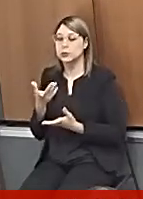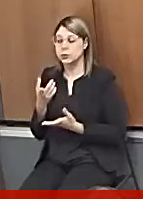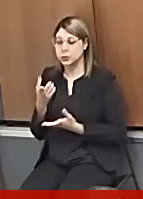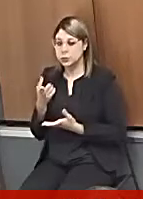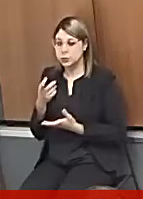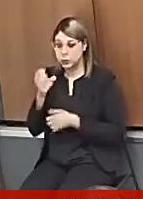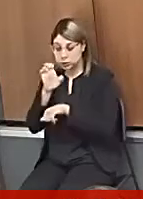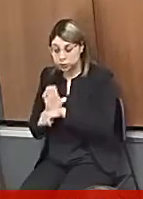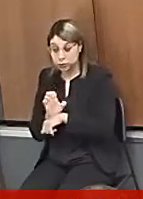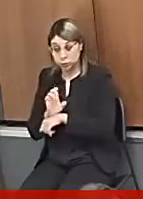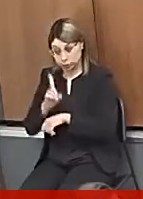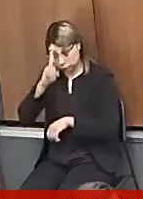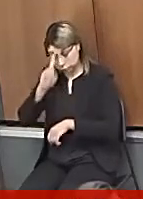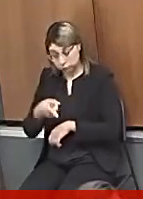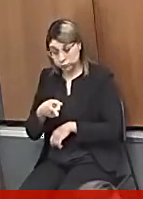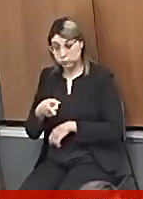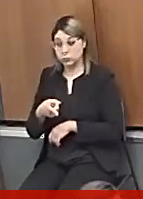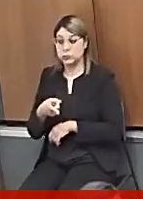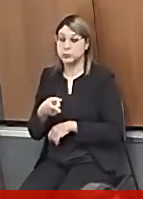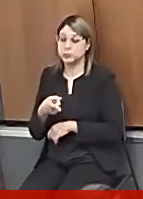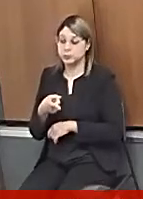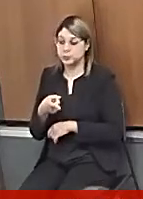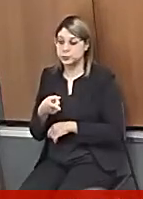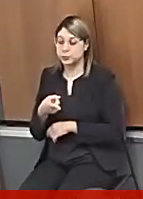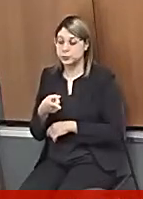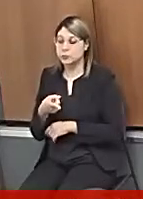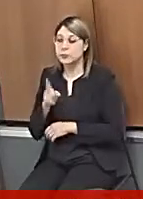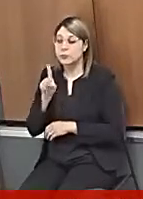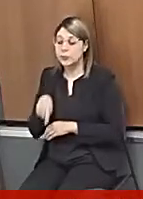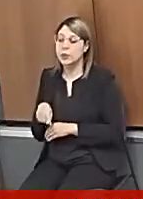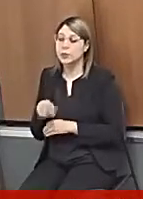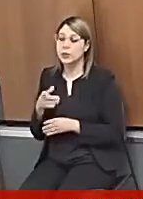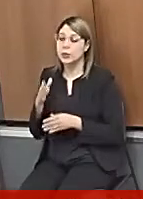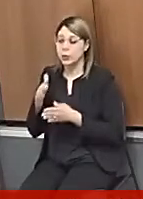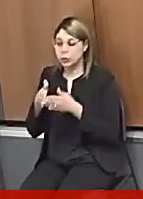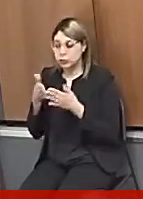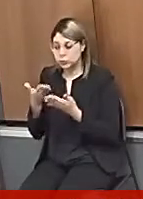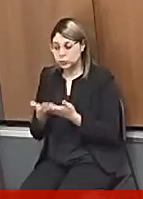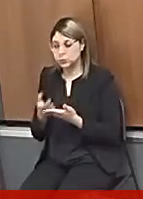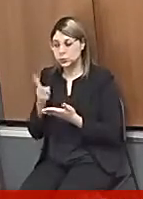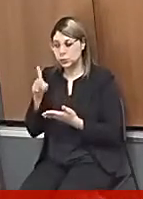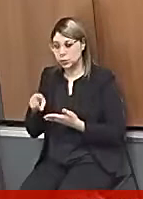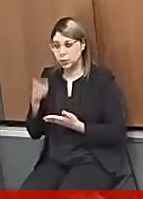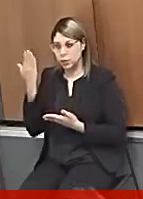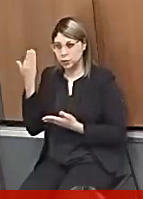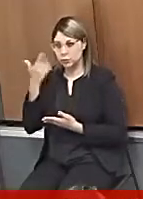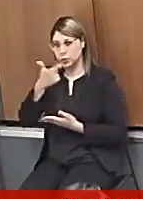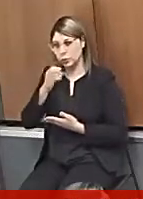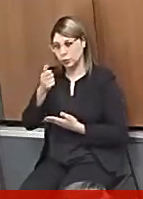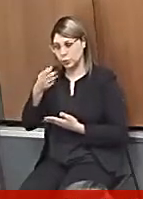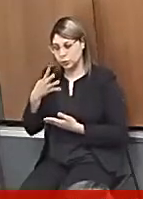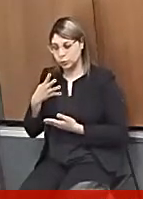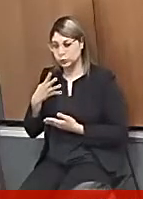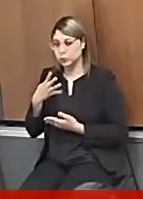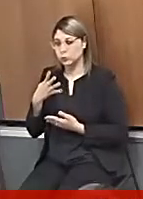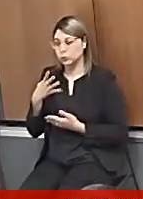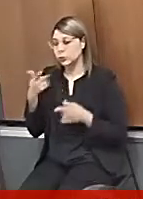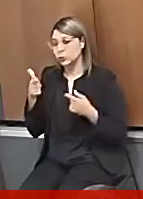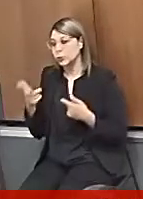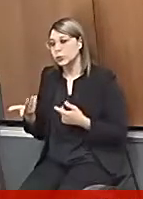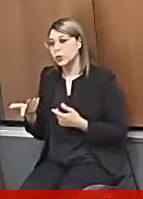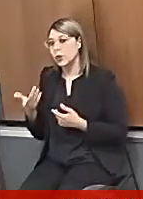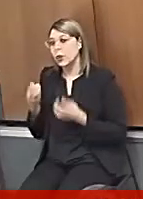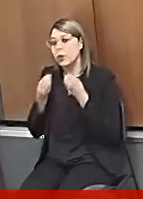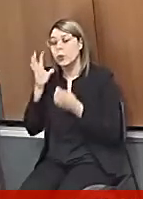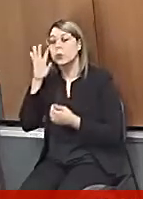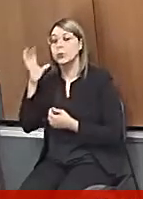determinou na verdade só não não tinha naquele momento retomando a 2014 não tinha uma margem de